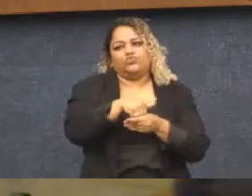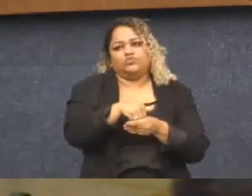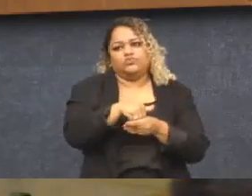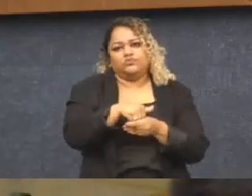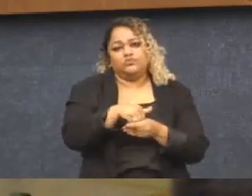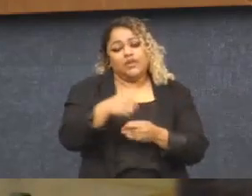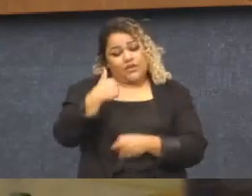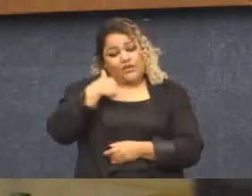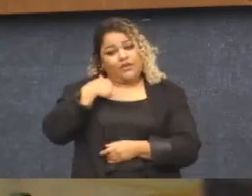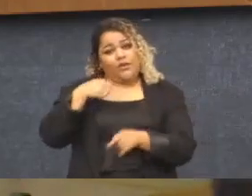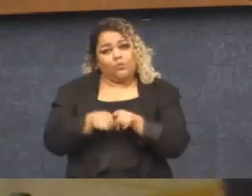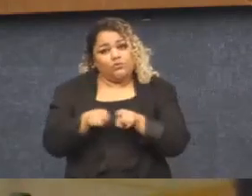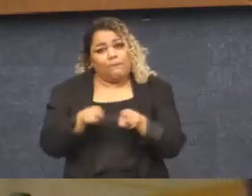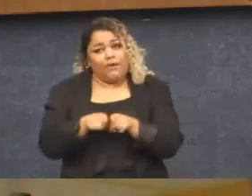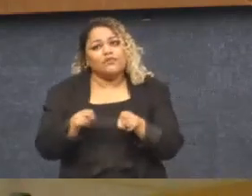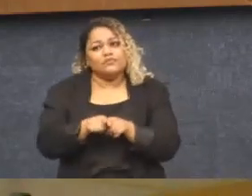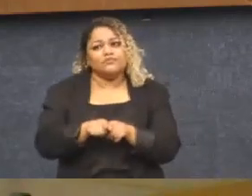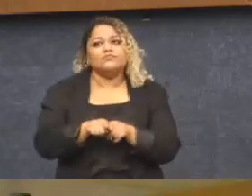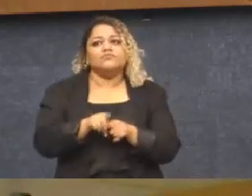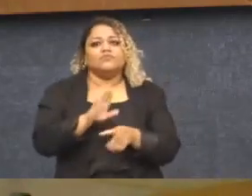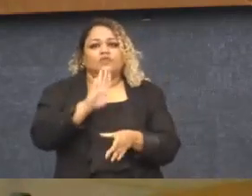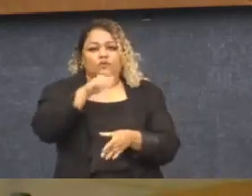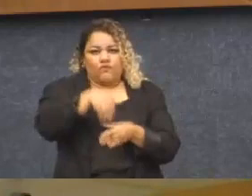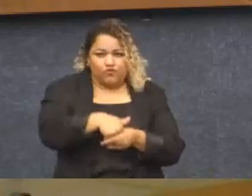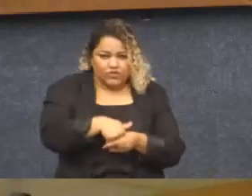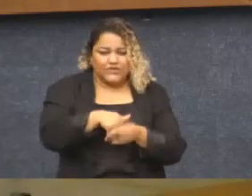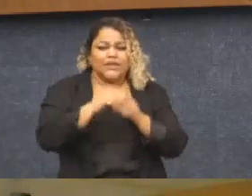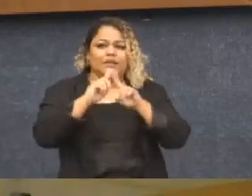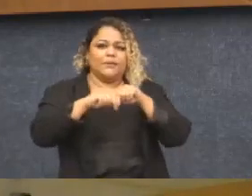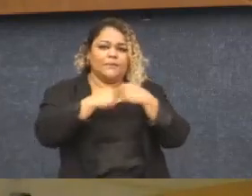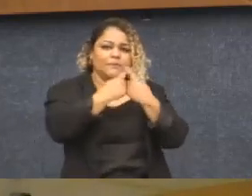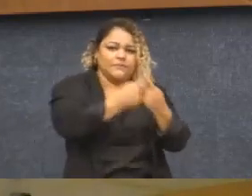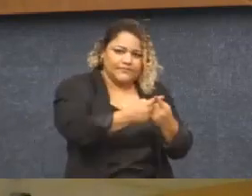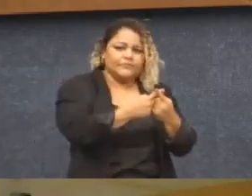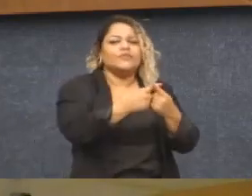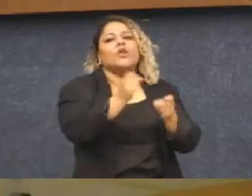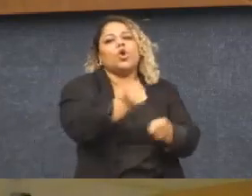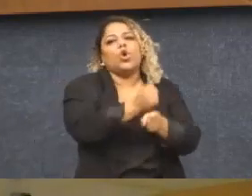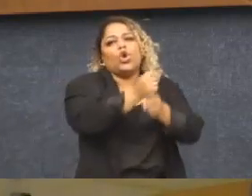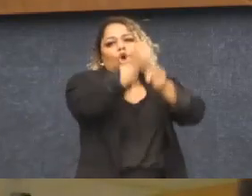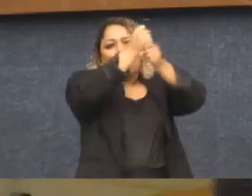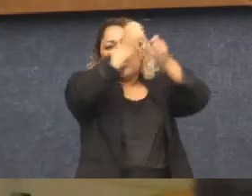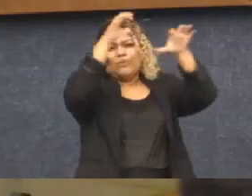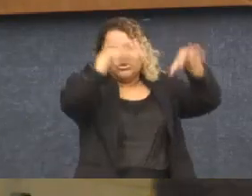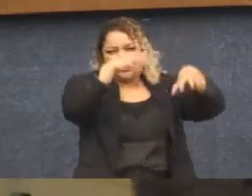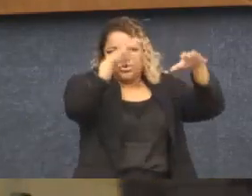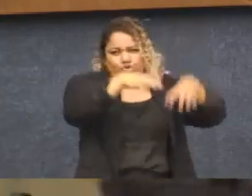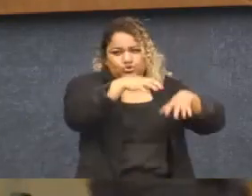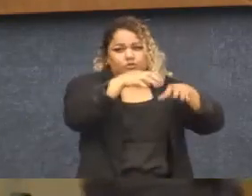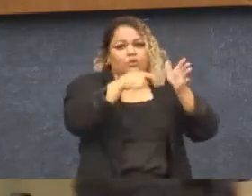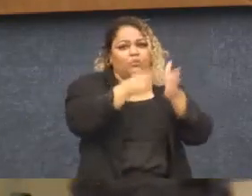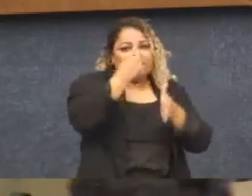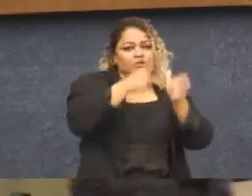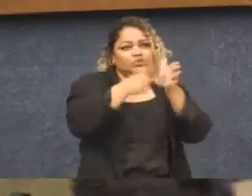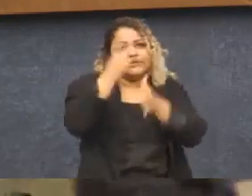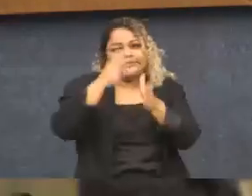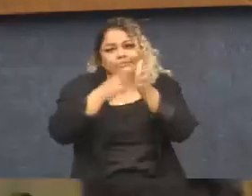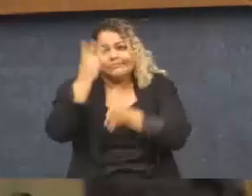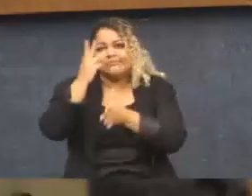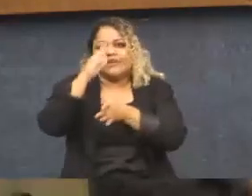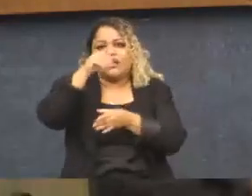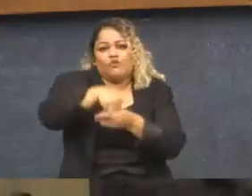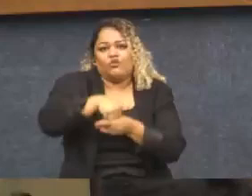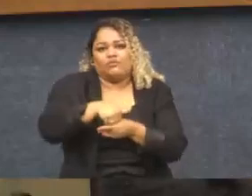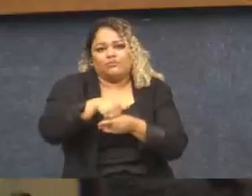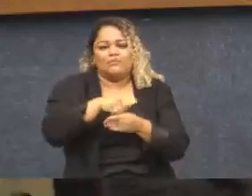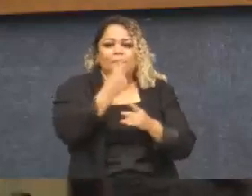meu incluído. Então, eu votei a favor dos empréstimos para a obra de chuva no BIRD uma vez, duas vezes, três vezes, primeiro, segundo e